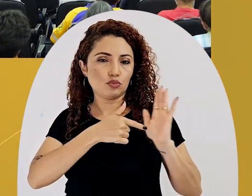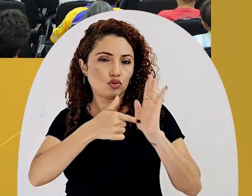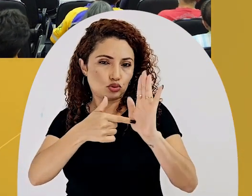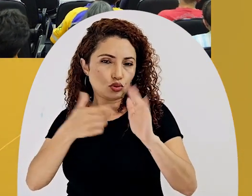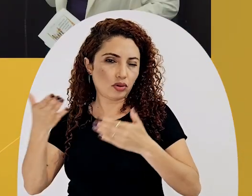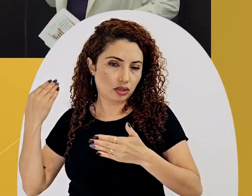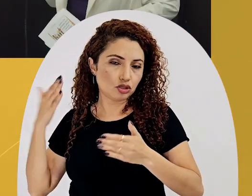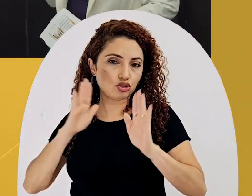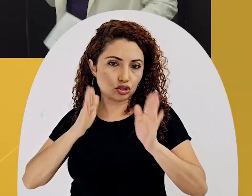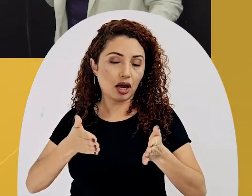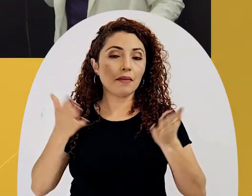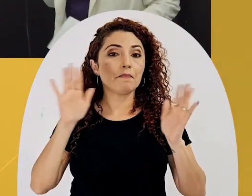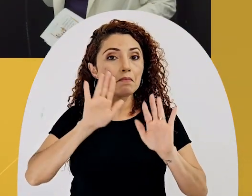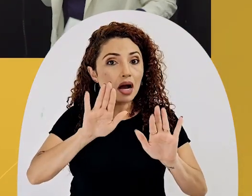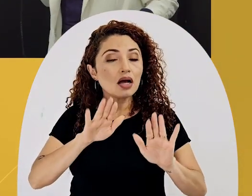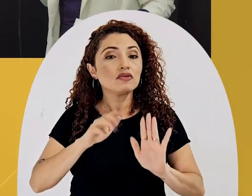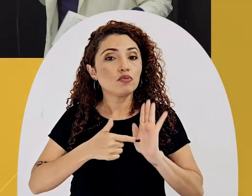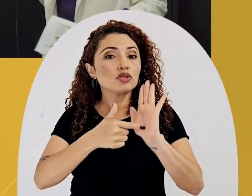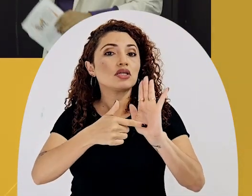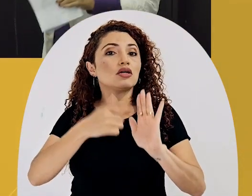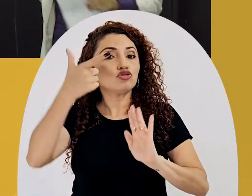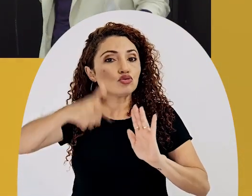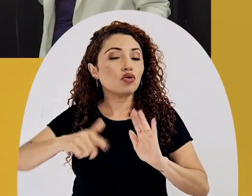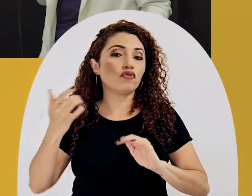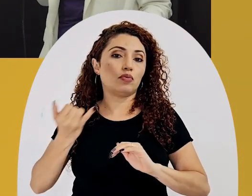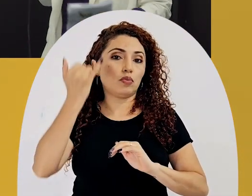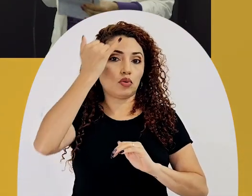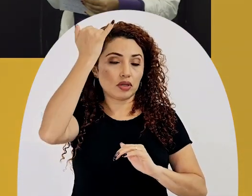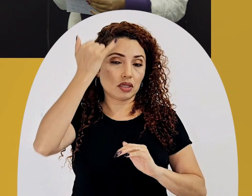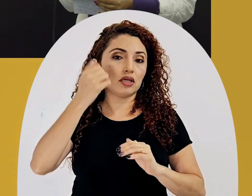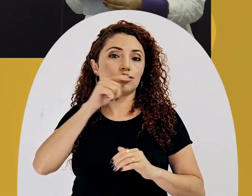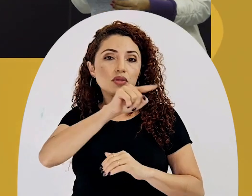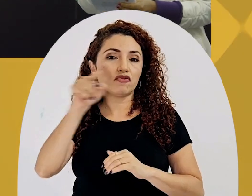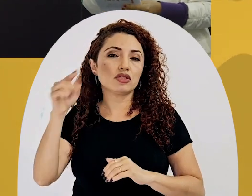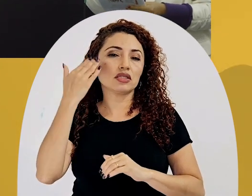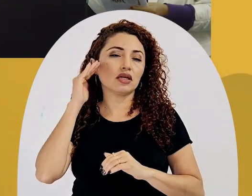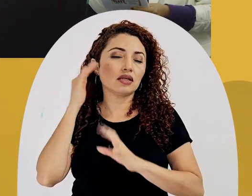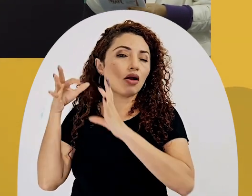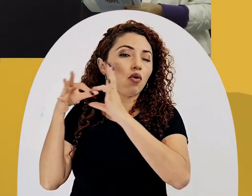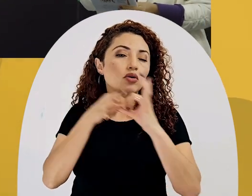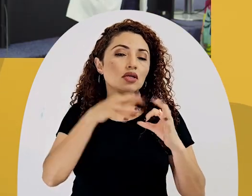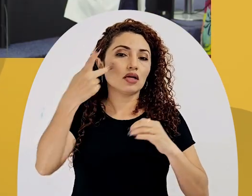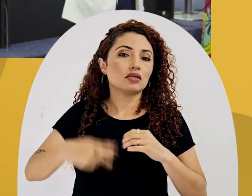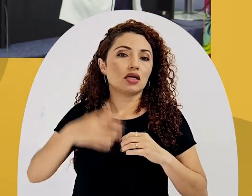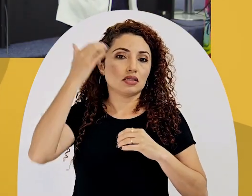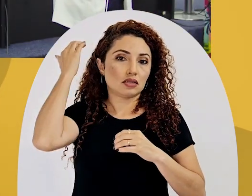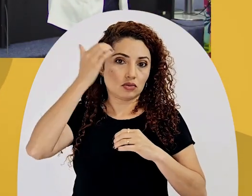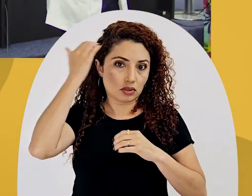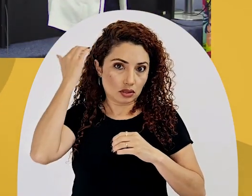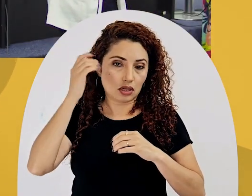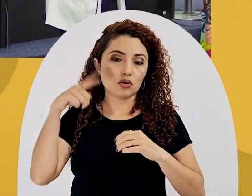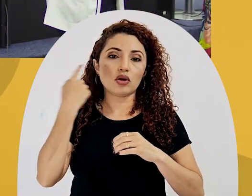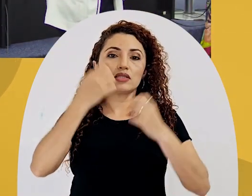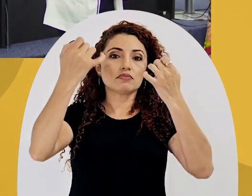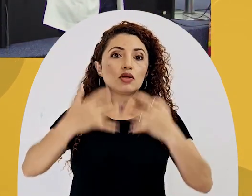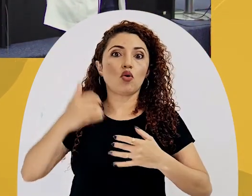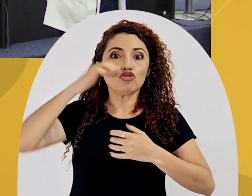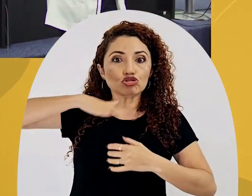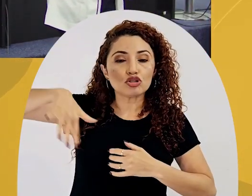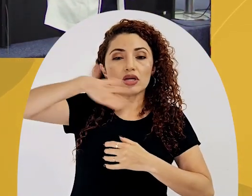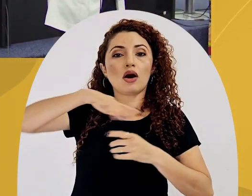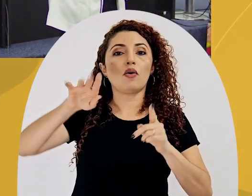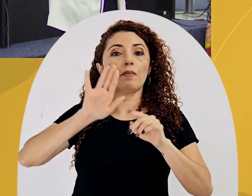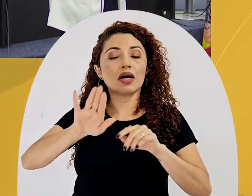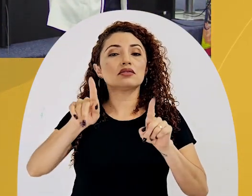volta para dar esse contexto local, né? A gente fala de coisas gerais e trazer o contexto local. Mostrando aqui, esses dados foram passados